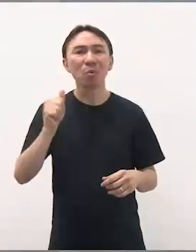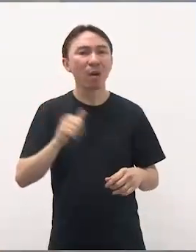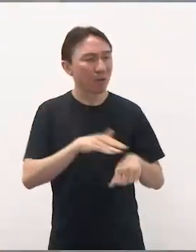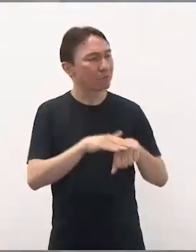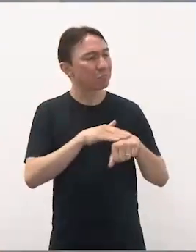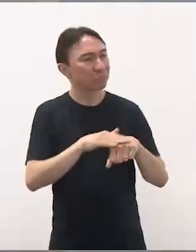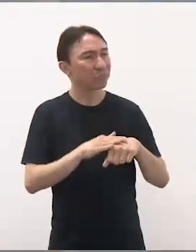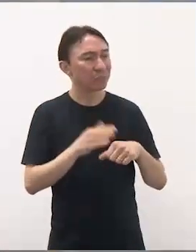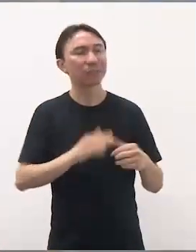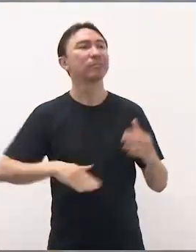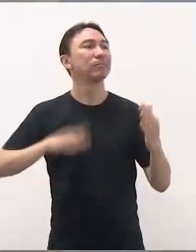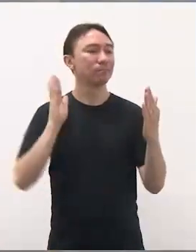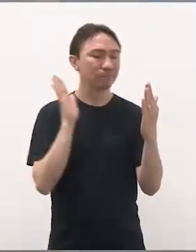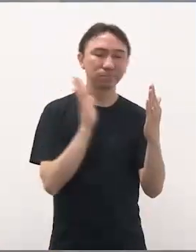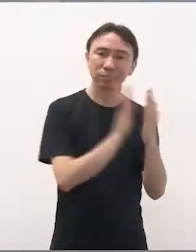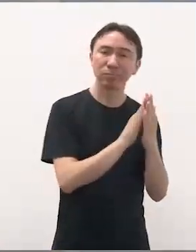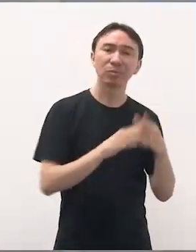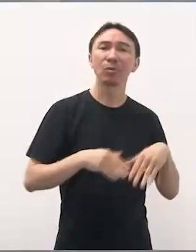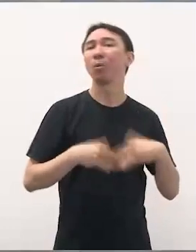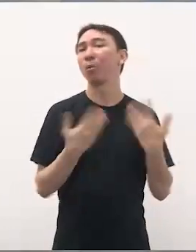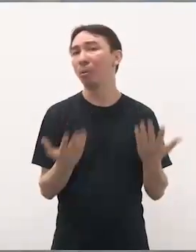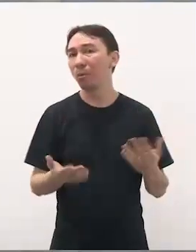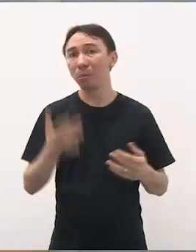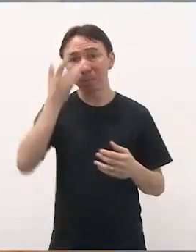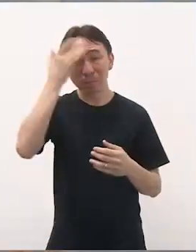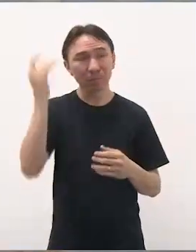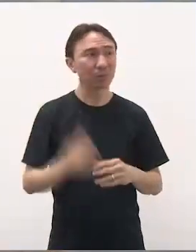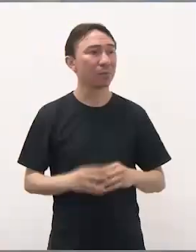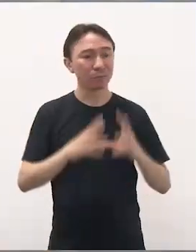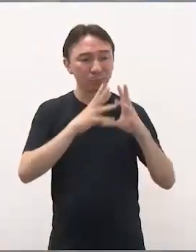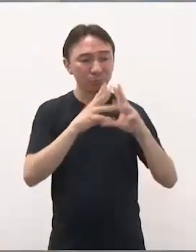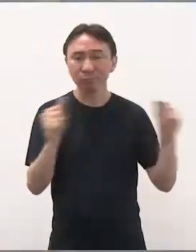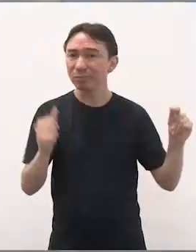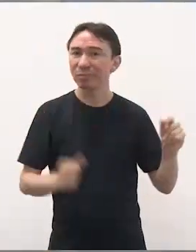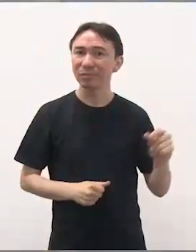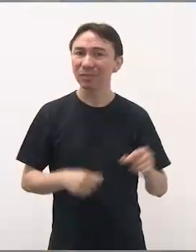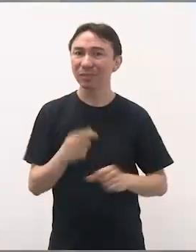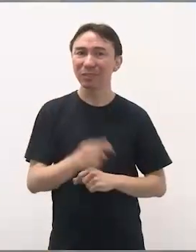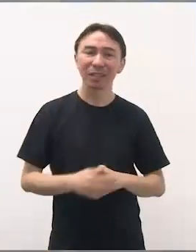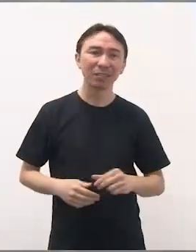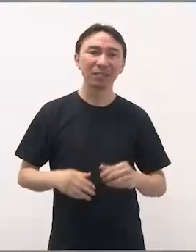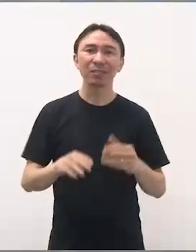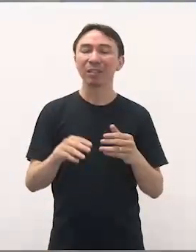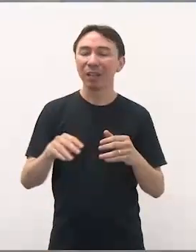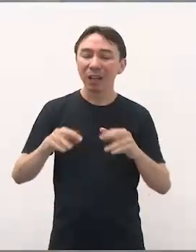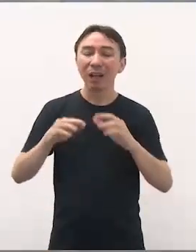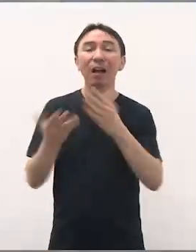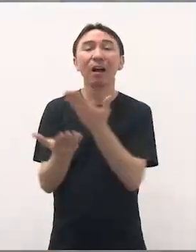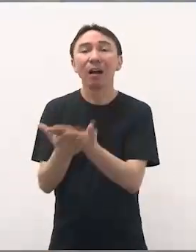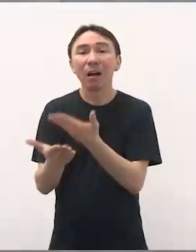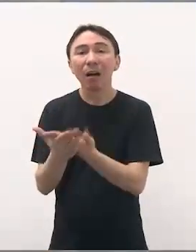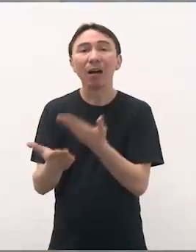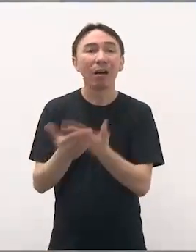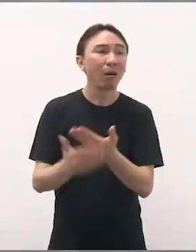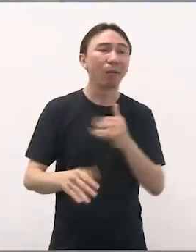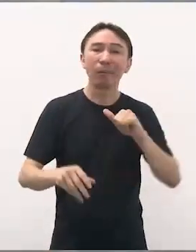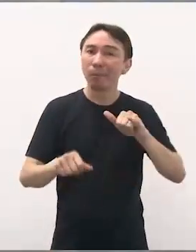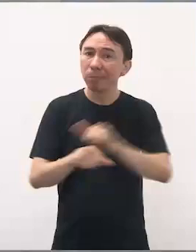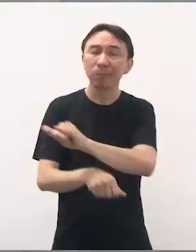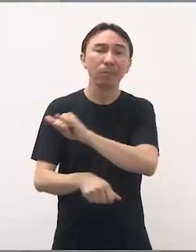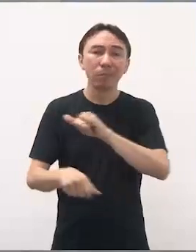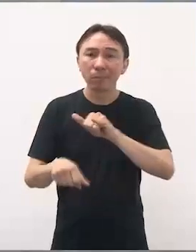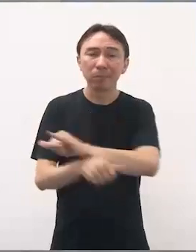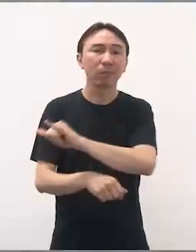de alguém que está muito afastado, está muito distante, não está indo para as aulas, não tem mantido contato pelas redes